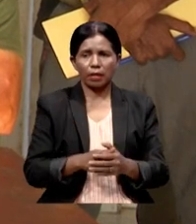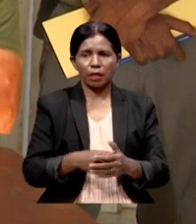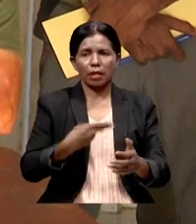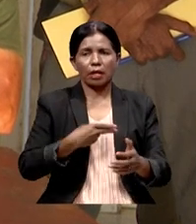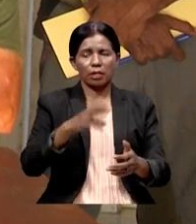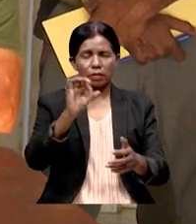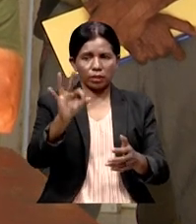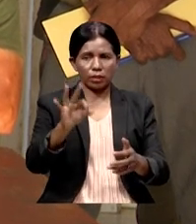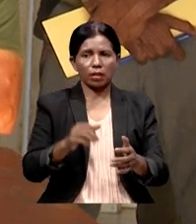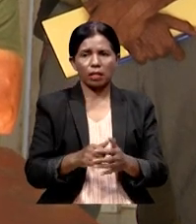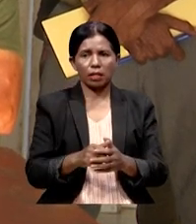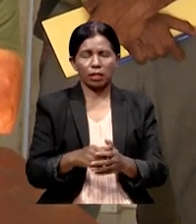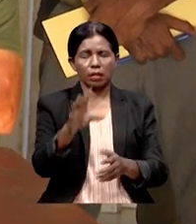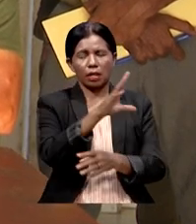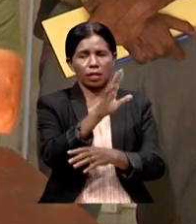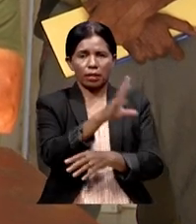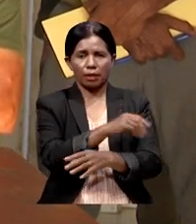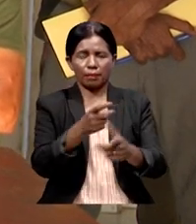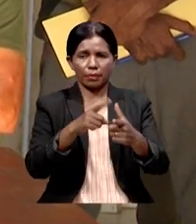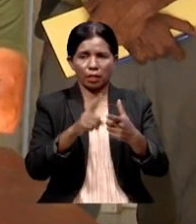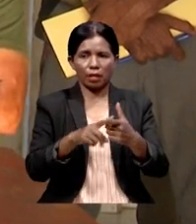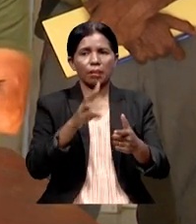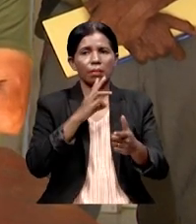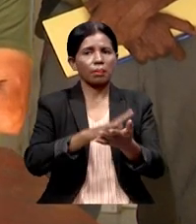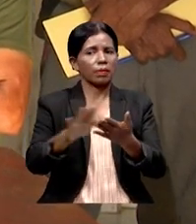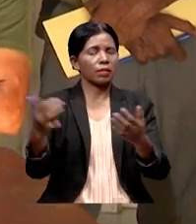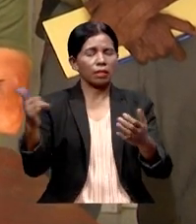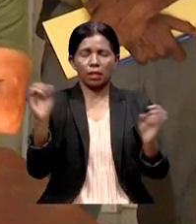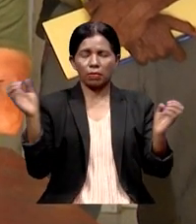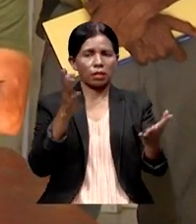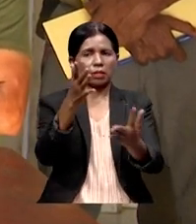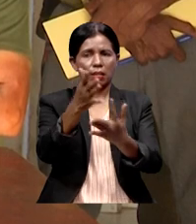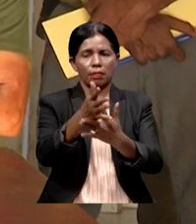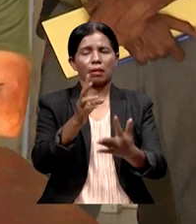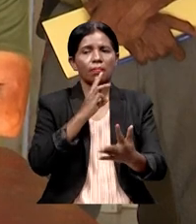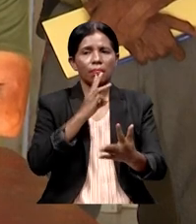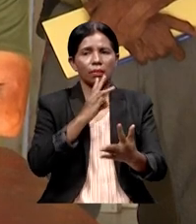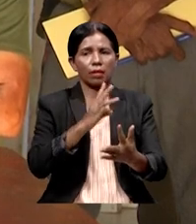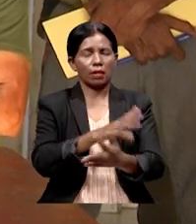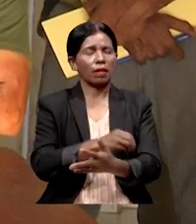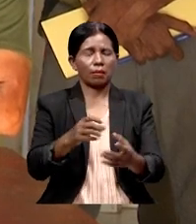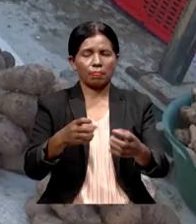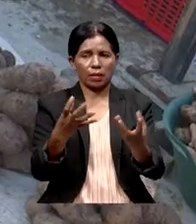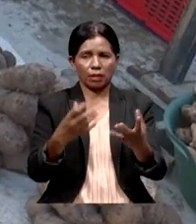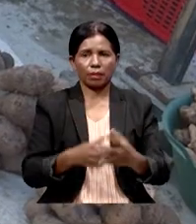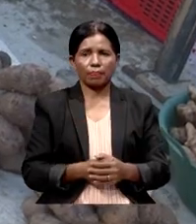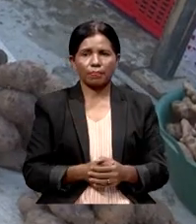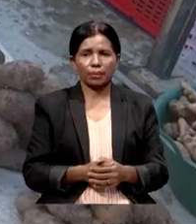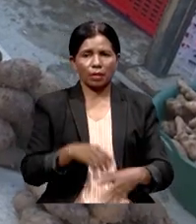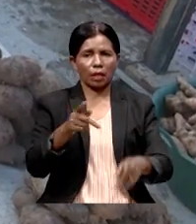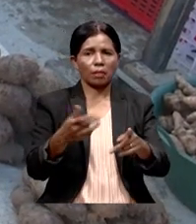da mobil le ba ya hasung ne kono be mal sir lakuta ma ba ida larang bi fakar. Total vendedor ne